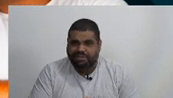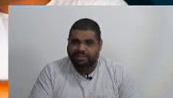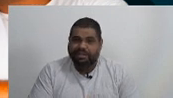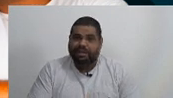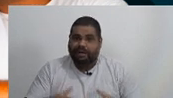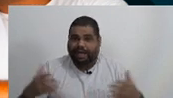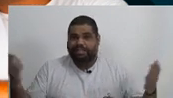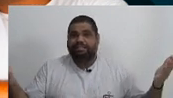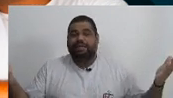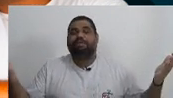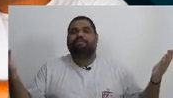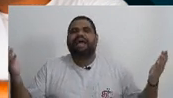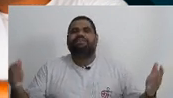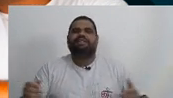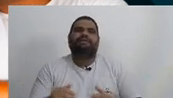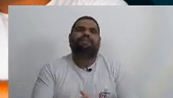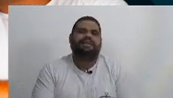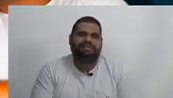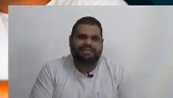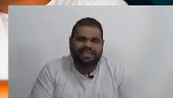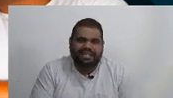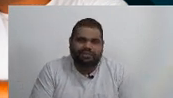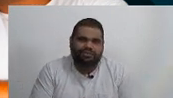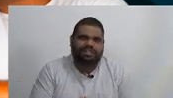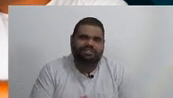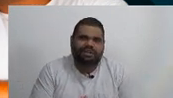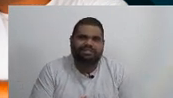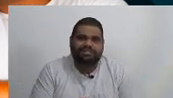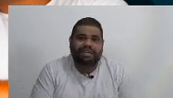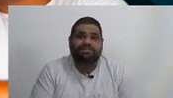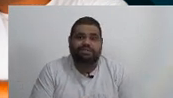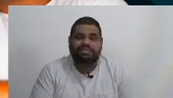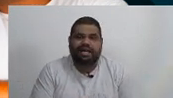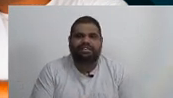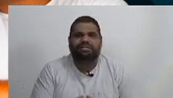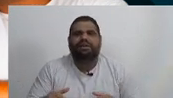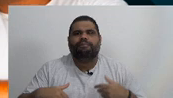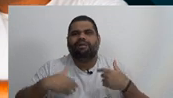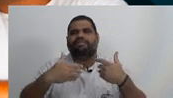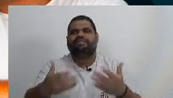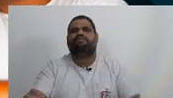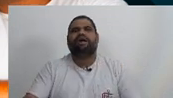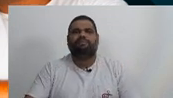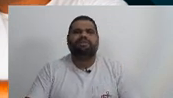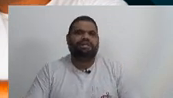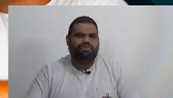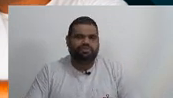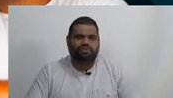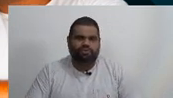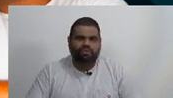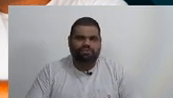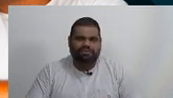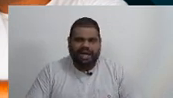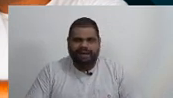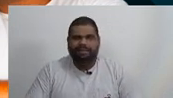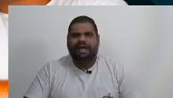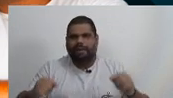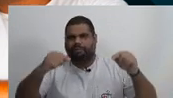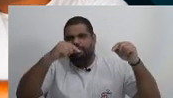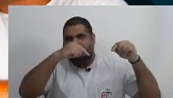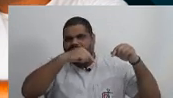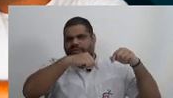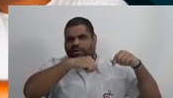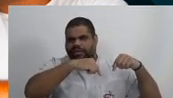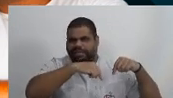do Quiz. A gente sempre pede, né? Siga-nos nas nossas redes sociais para você ficar por dentro disso tudo, tá?